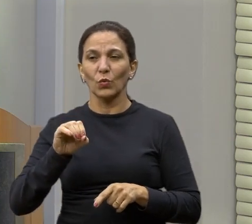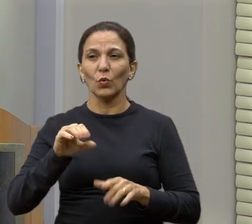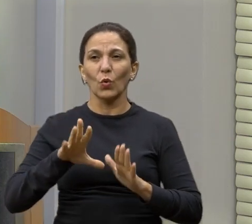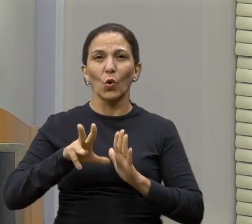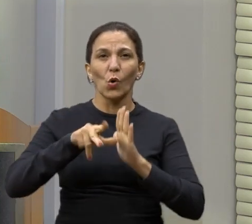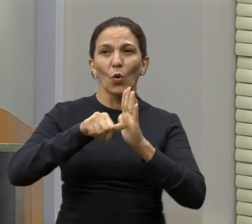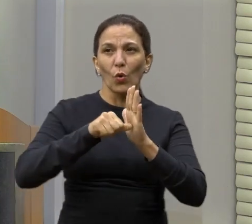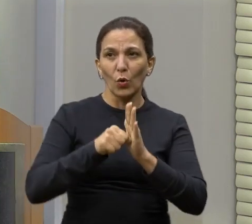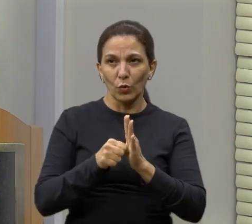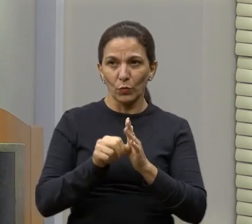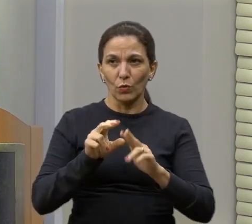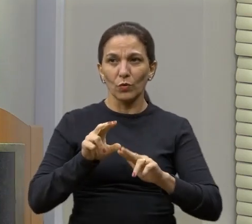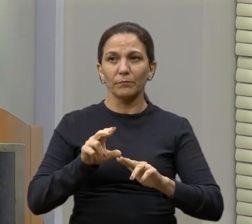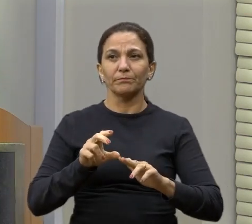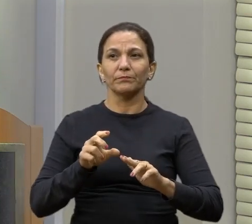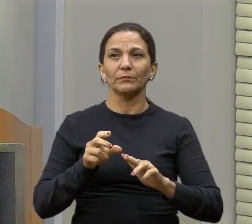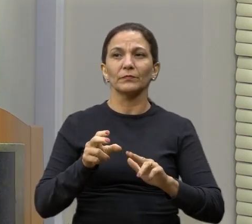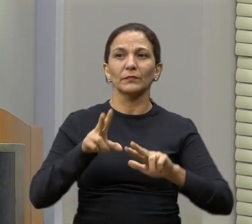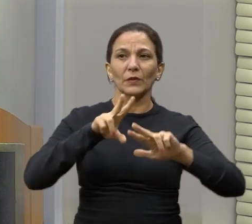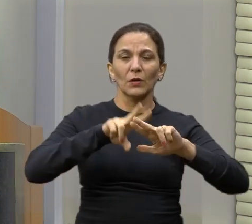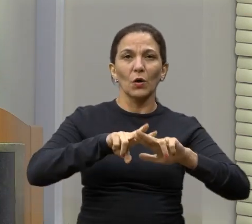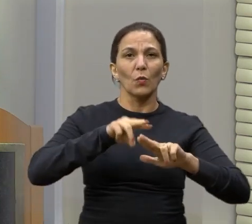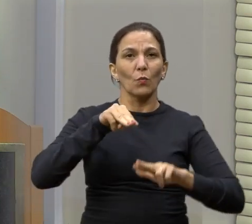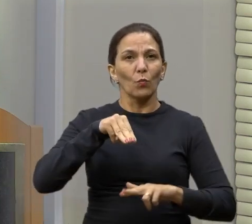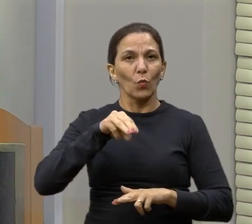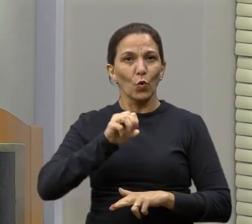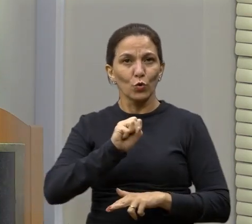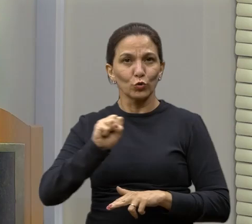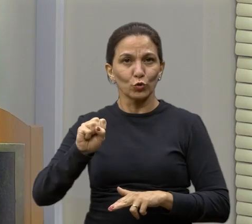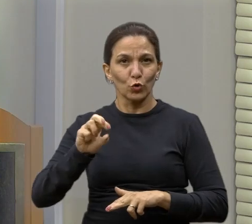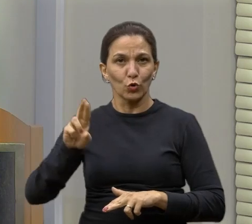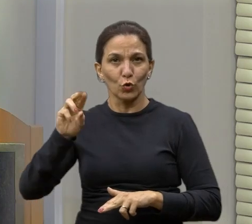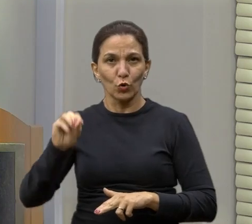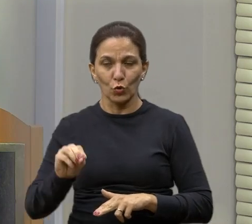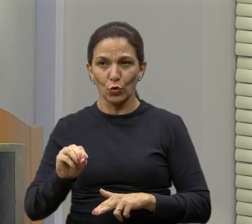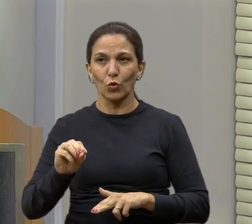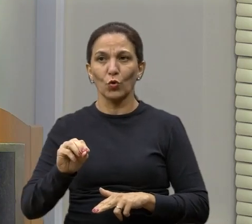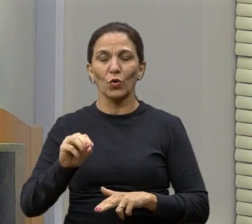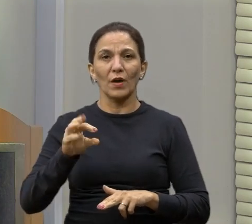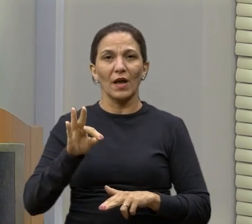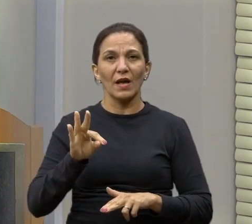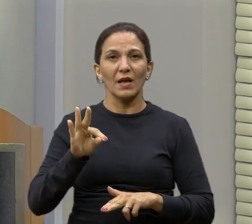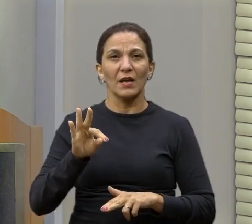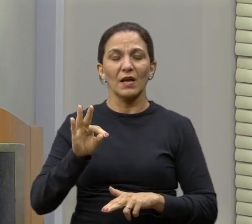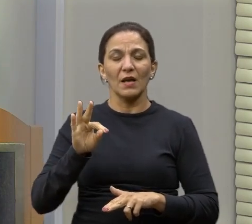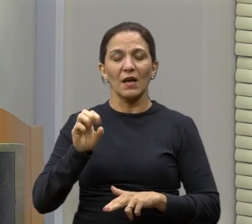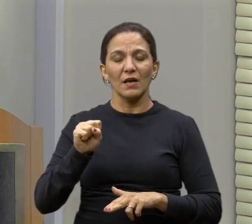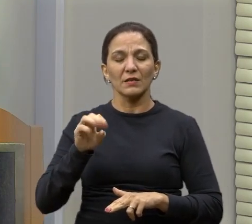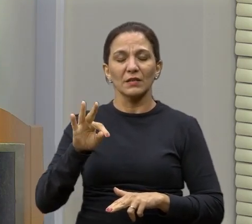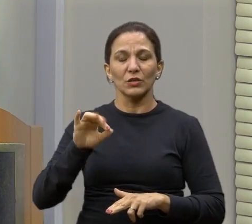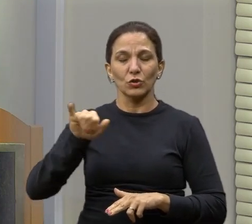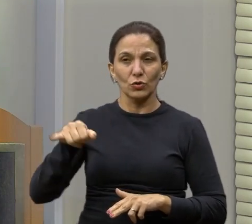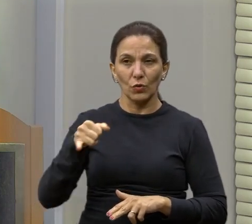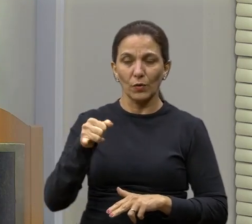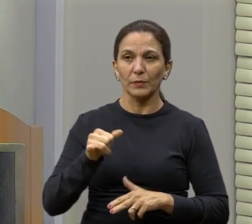90, liberado da Penitenciária Federal de Mossoró em agosto de 23 pelo STJ.